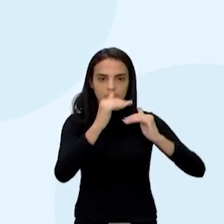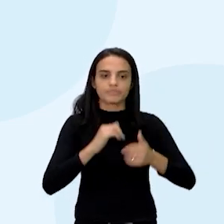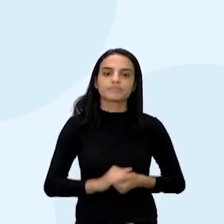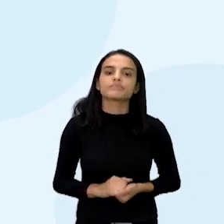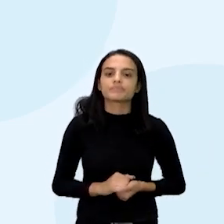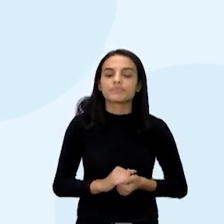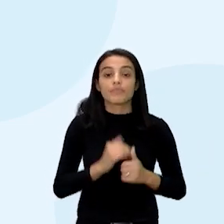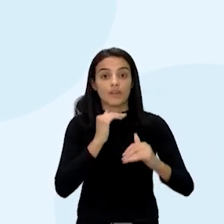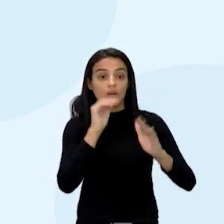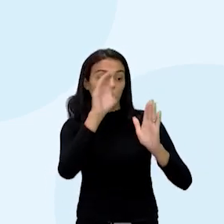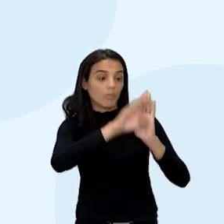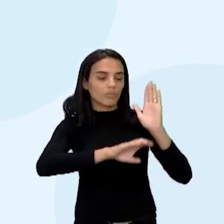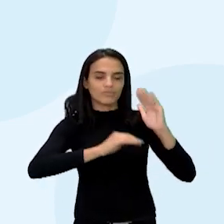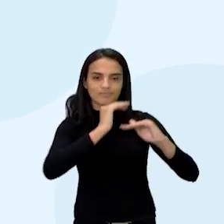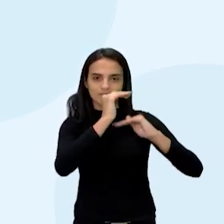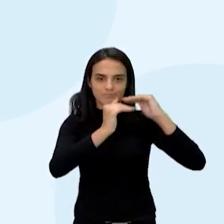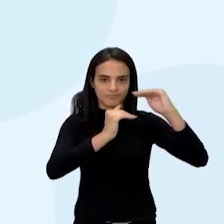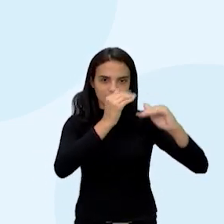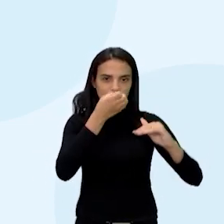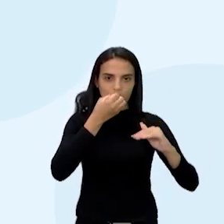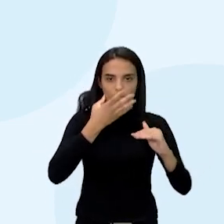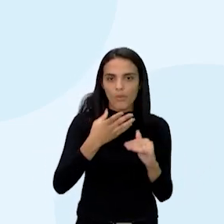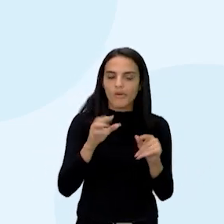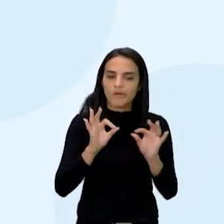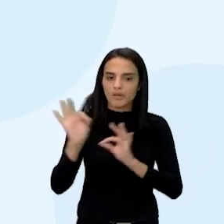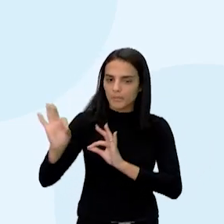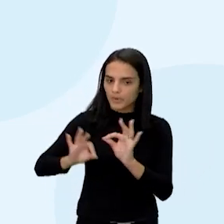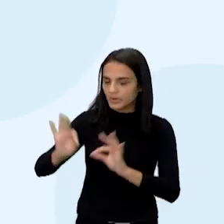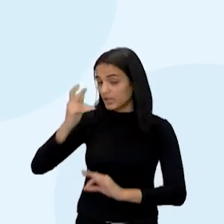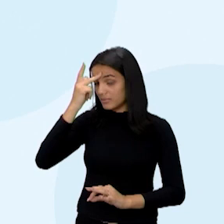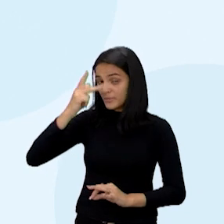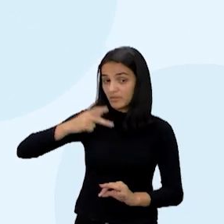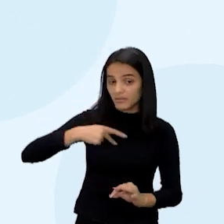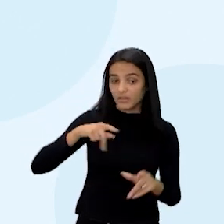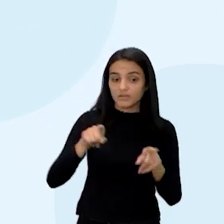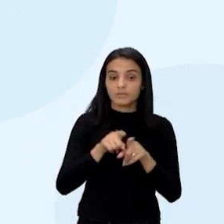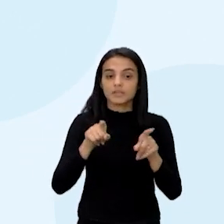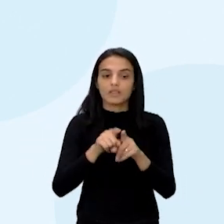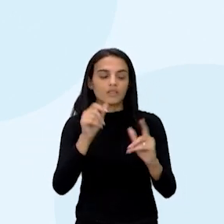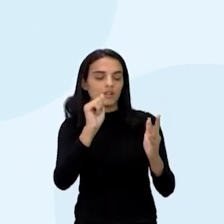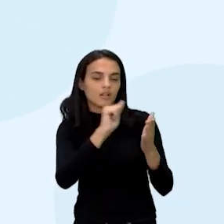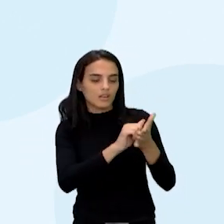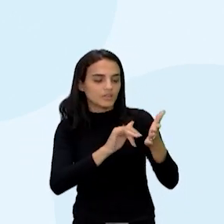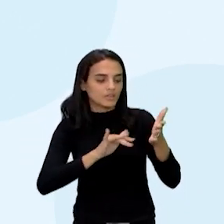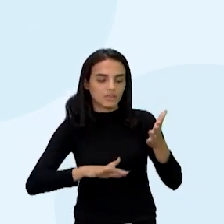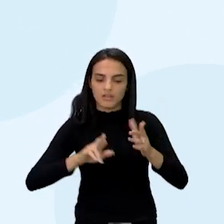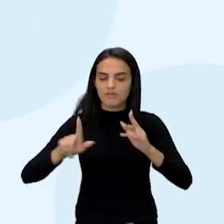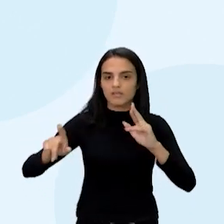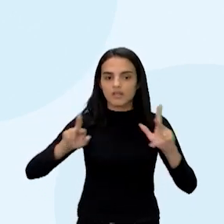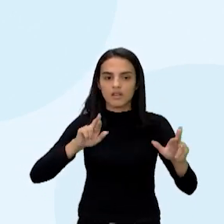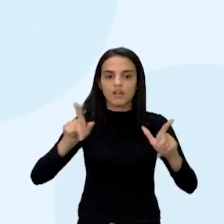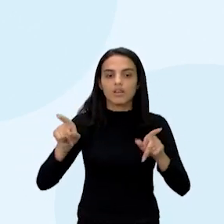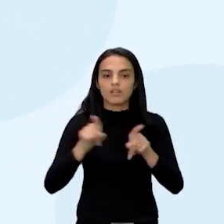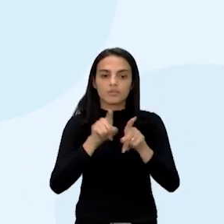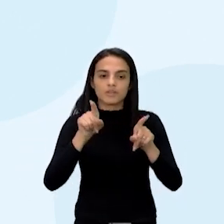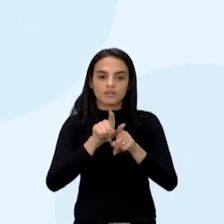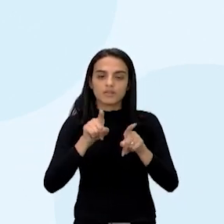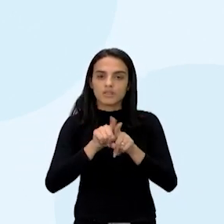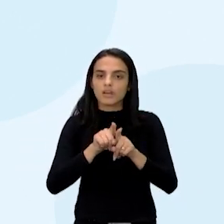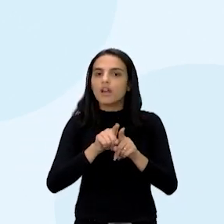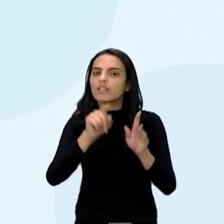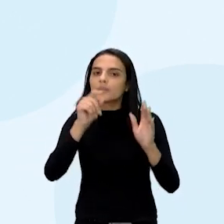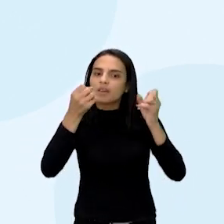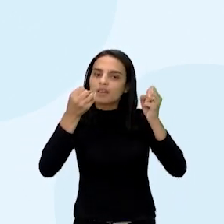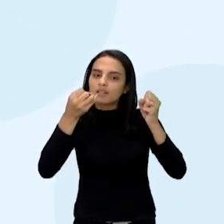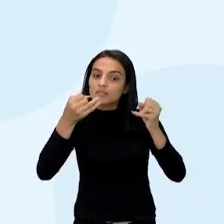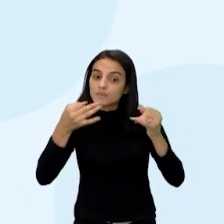O enriquecimento ele pode acontecer por meio de projetos individuais, por meio de tarefas diferenciadas,